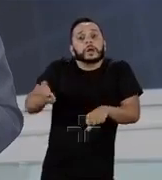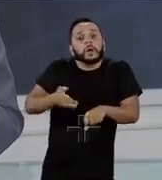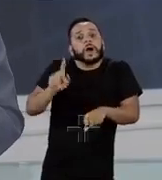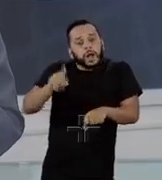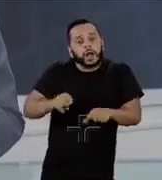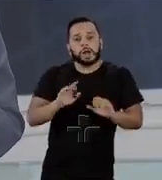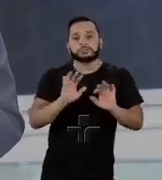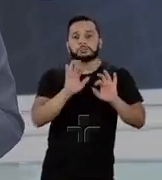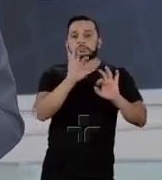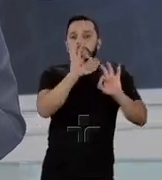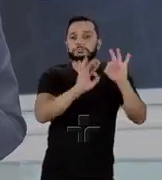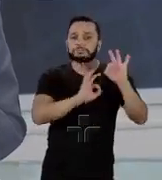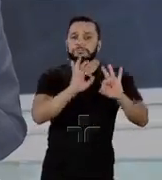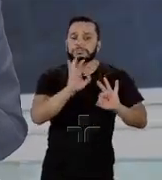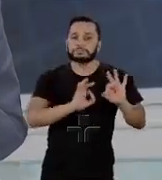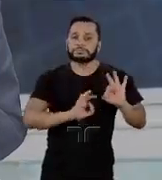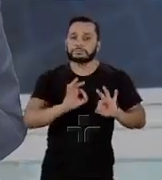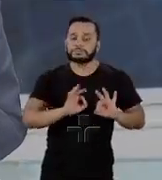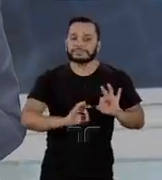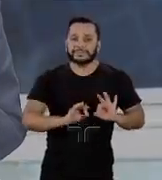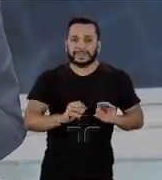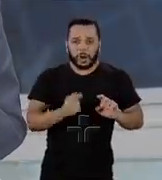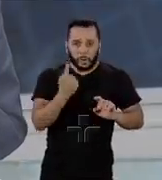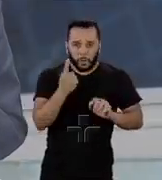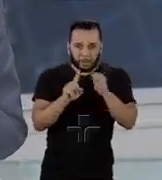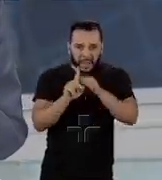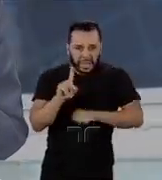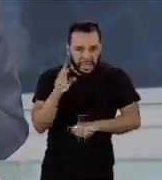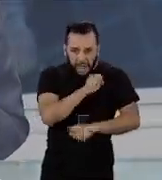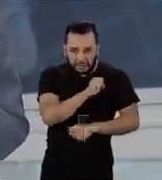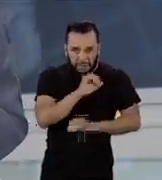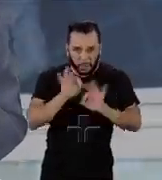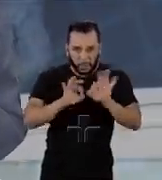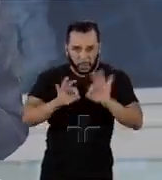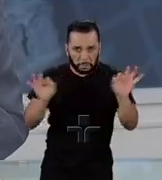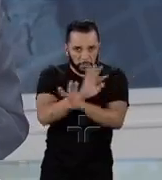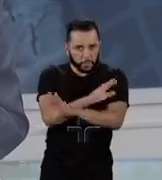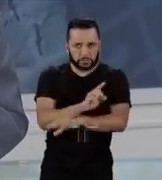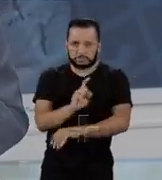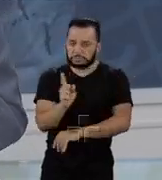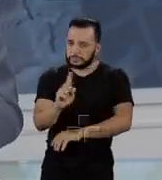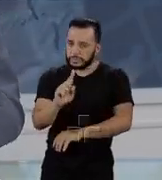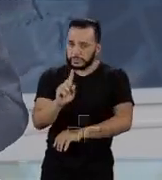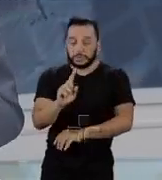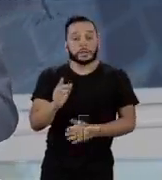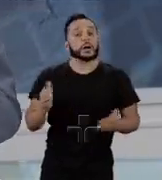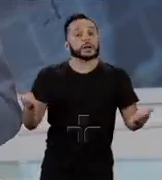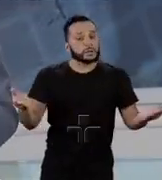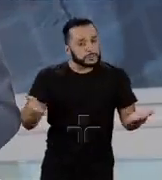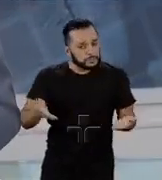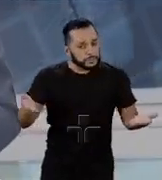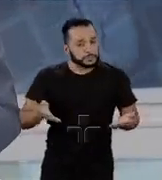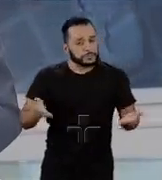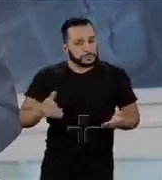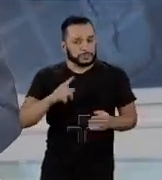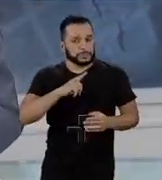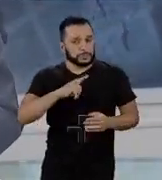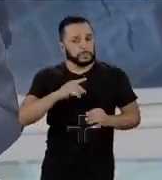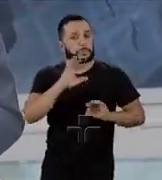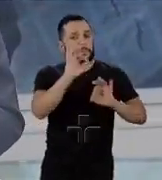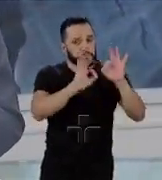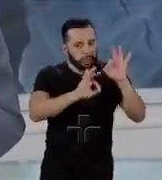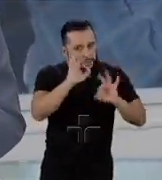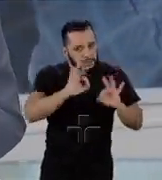que a questão da criminalidade não vai ser combatida só com a ação, no caso do Exército, mas de segurança pública.